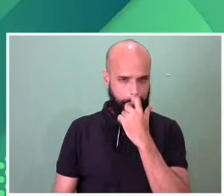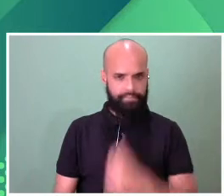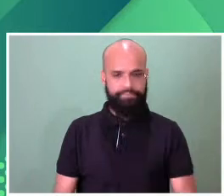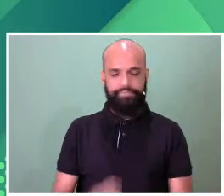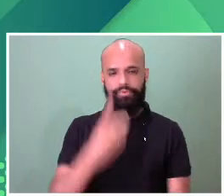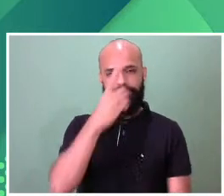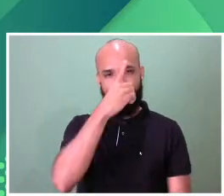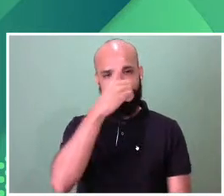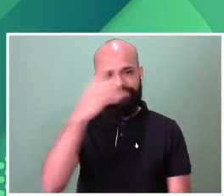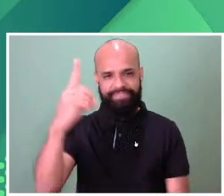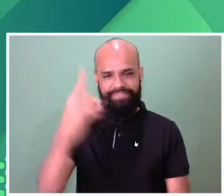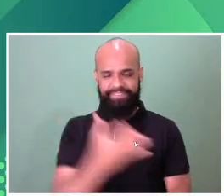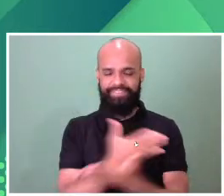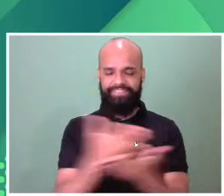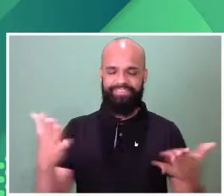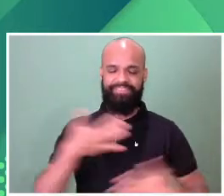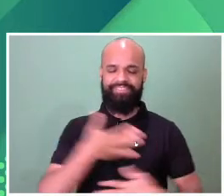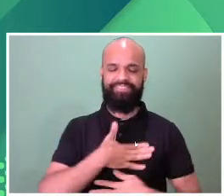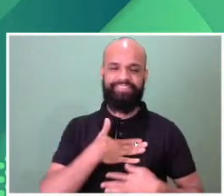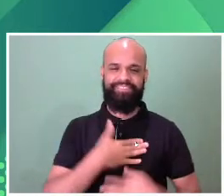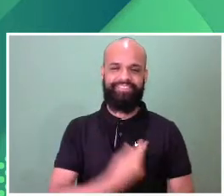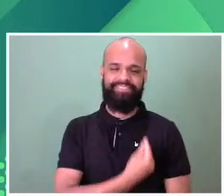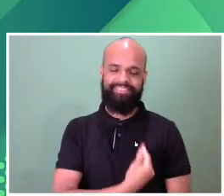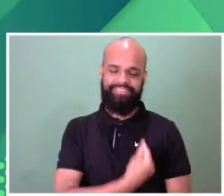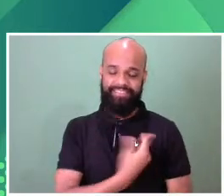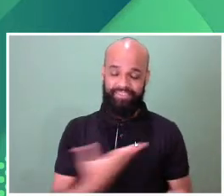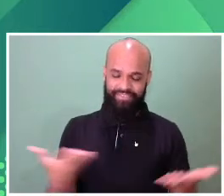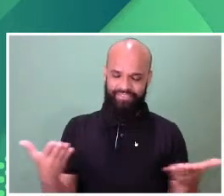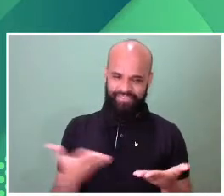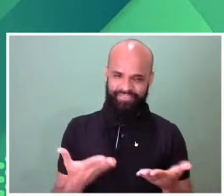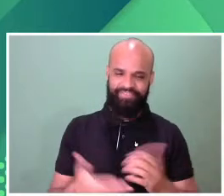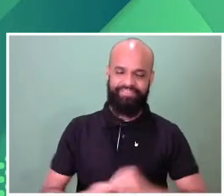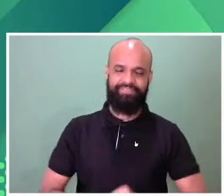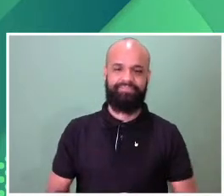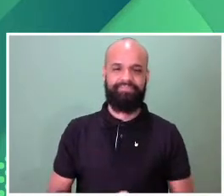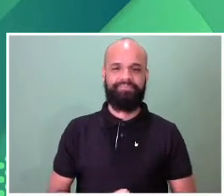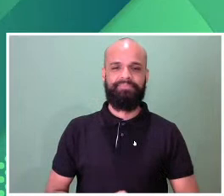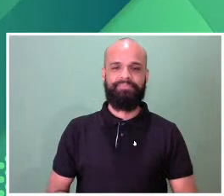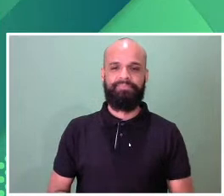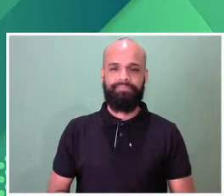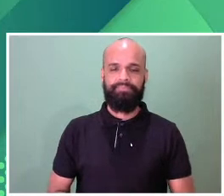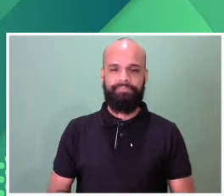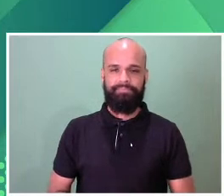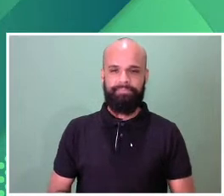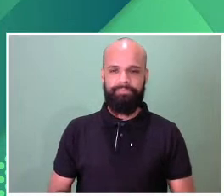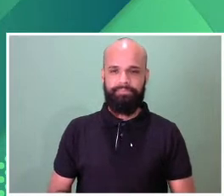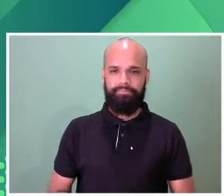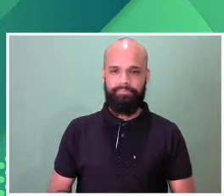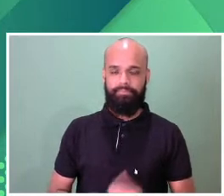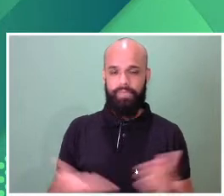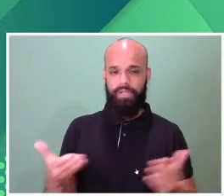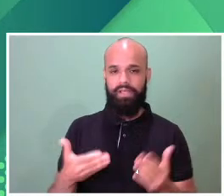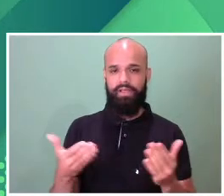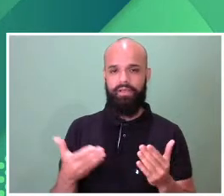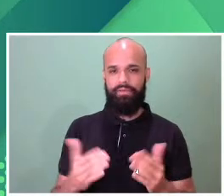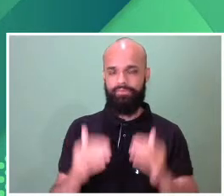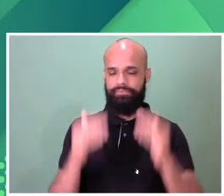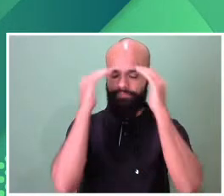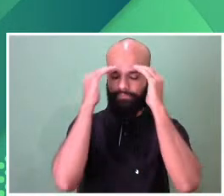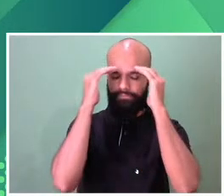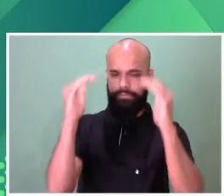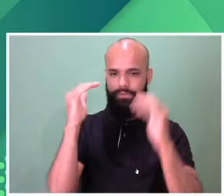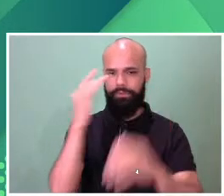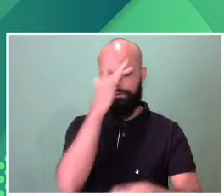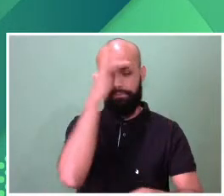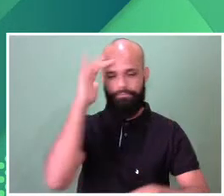Bom dia a todos, é um prazer imenso estar convosco. Agora, em respeito aos falecidos